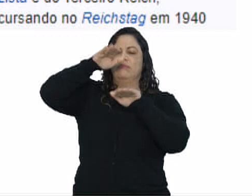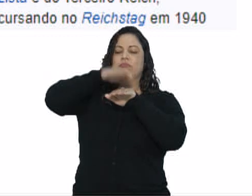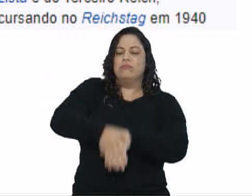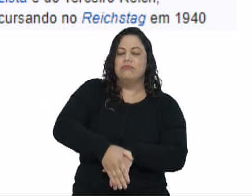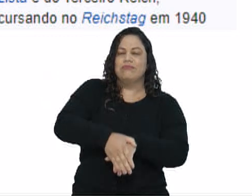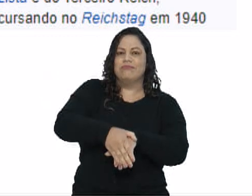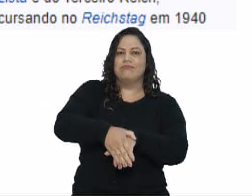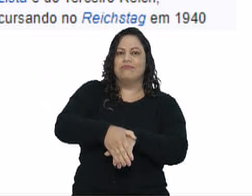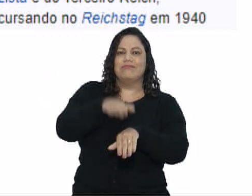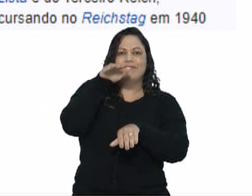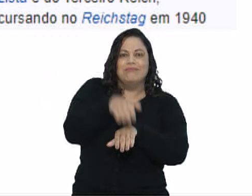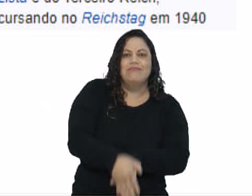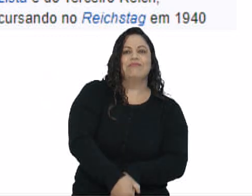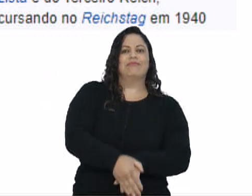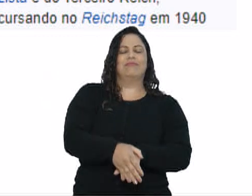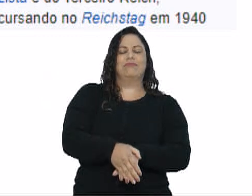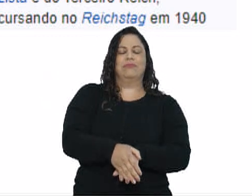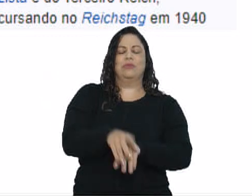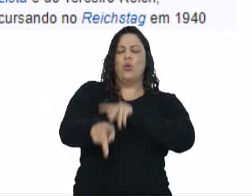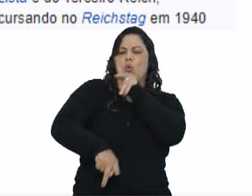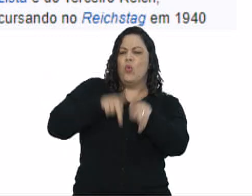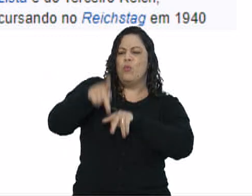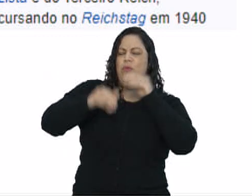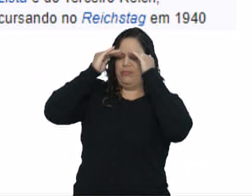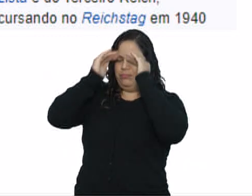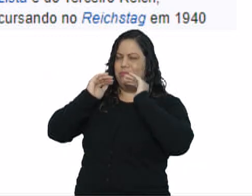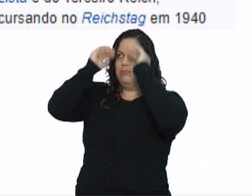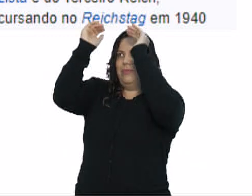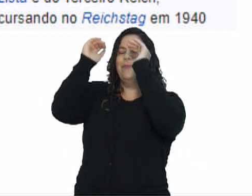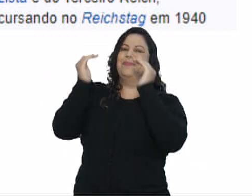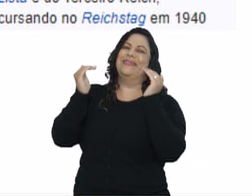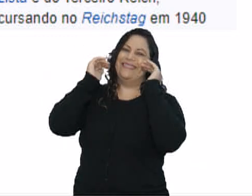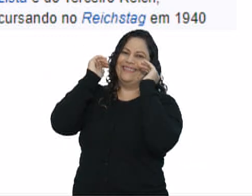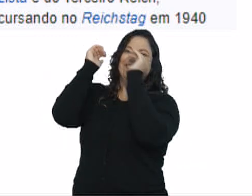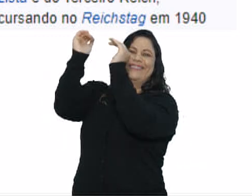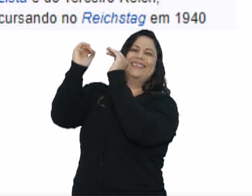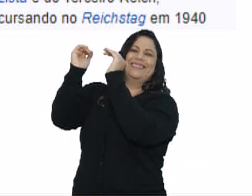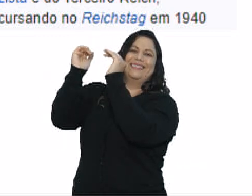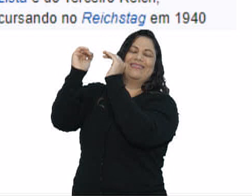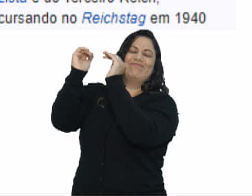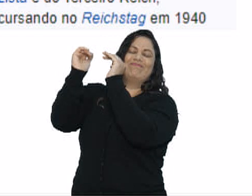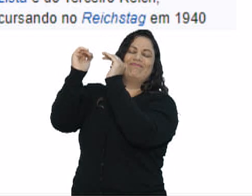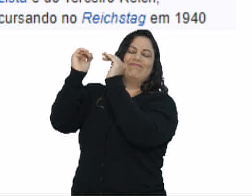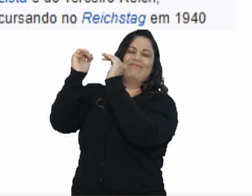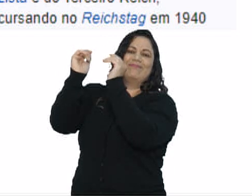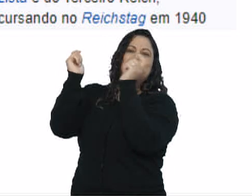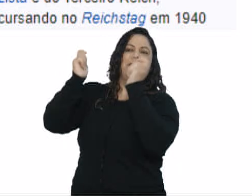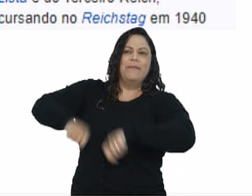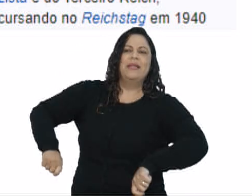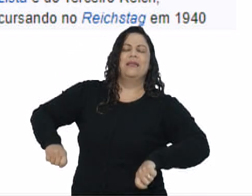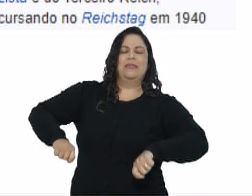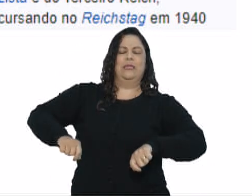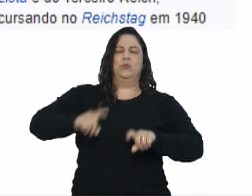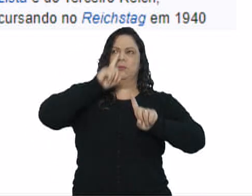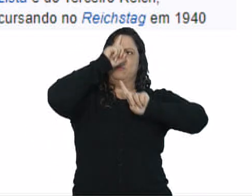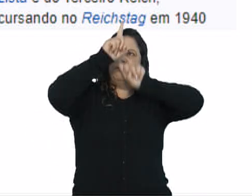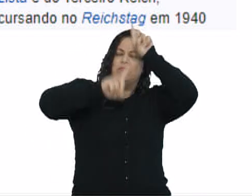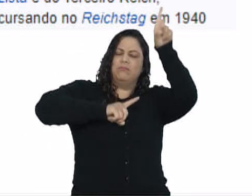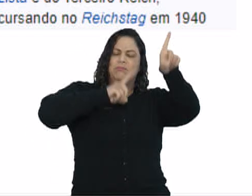uma obediência ativa e militante ao estabelecimento pela ideologia oficial do